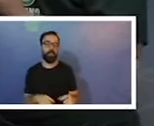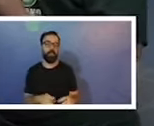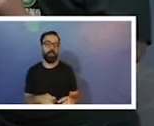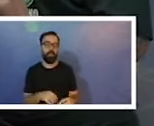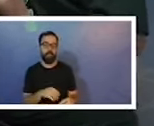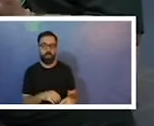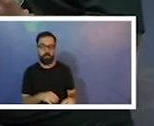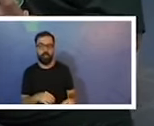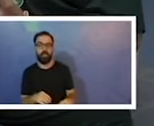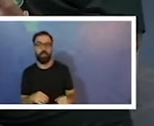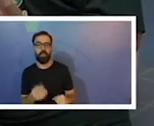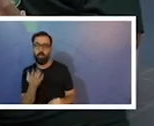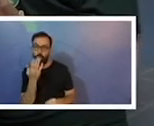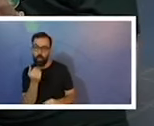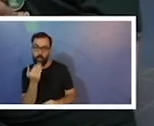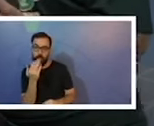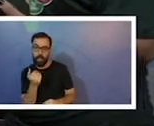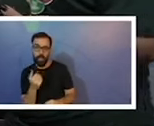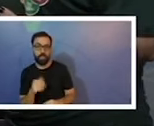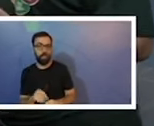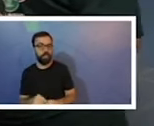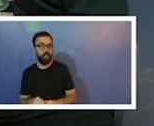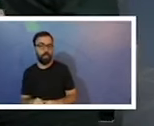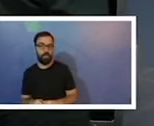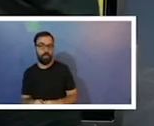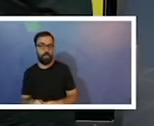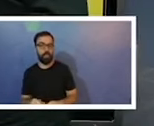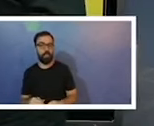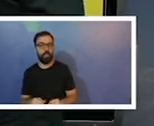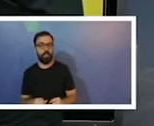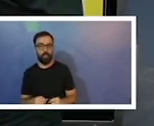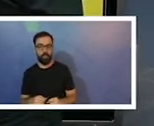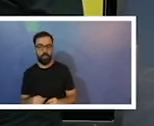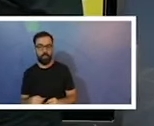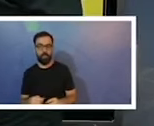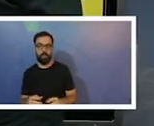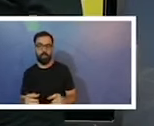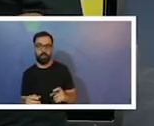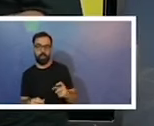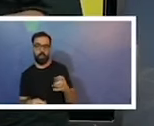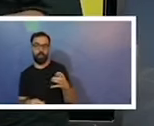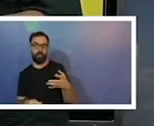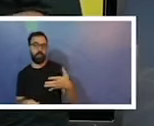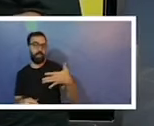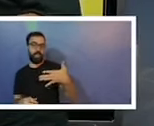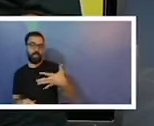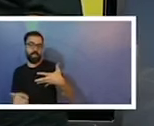na classificação são os herbívoros. Os herbívoros se alimentam do